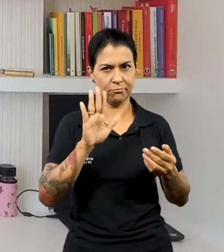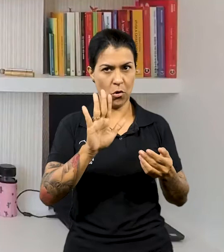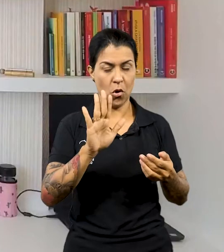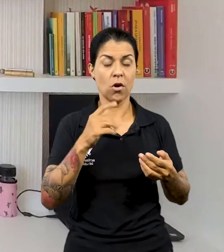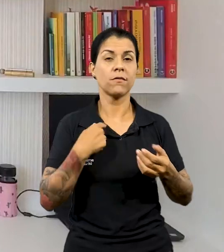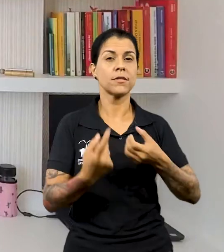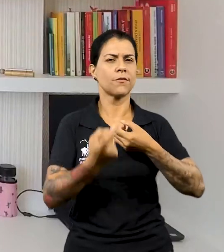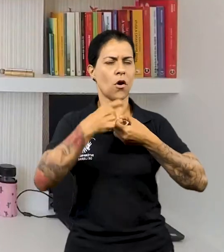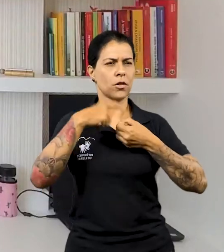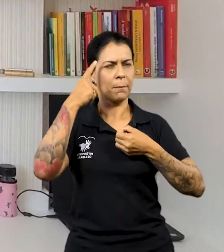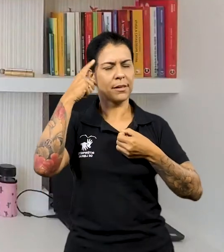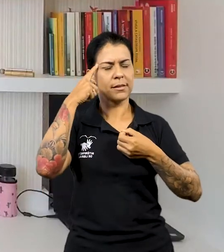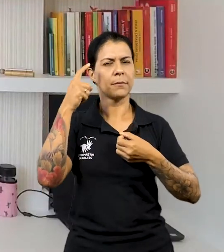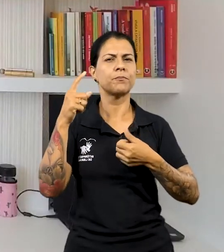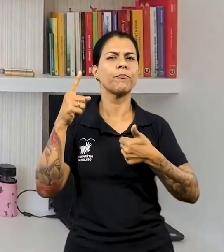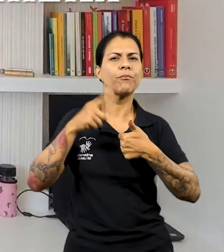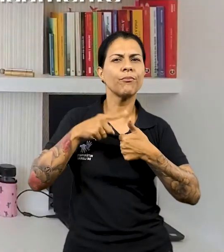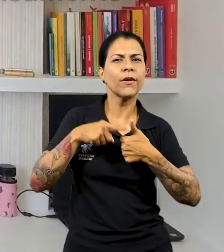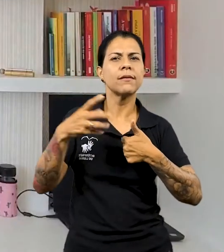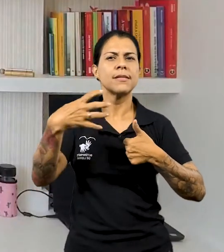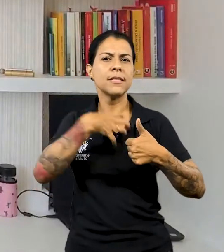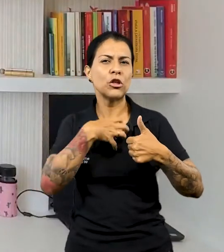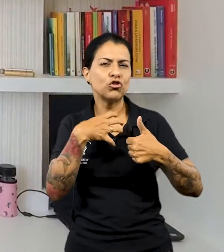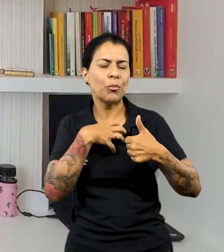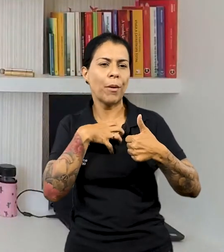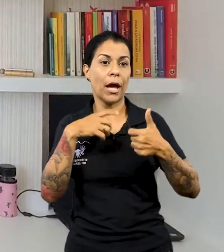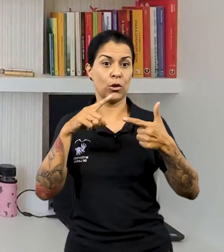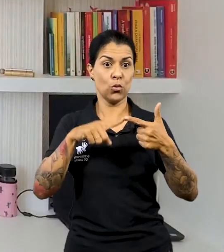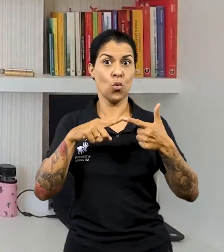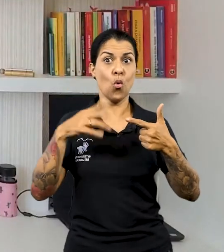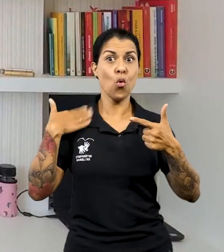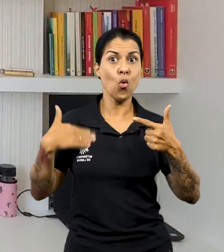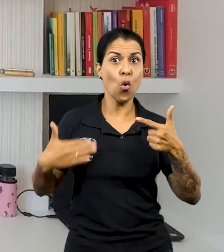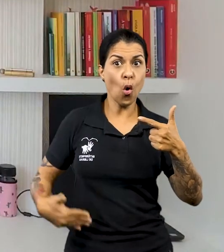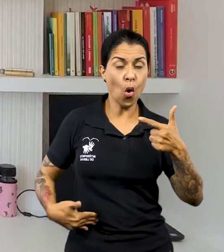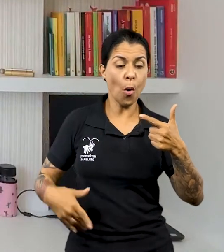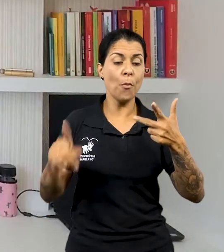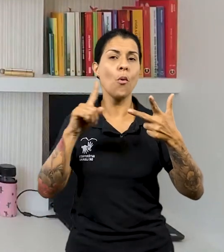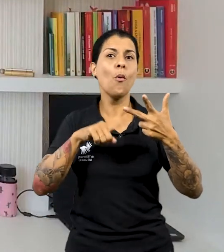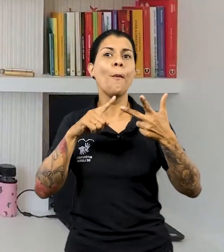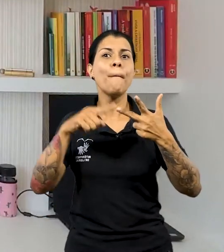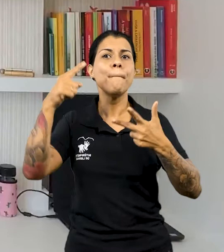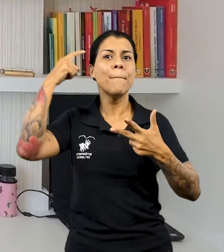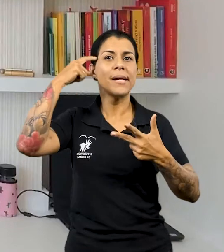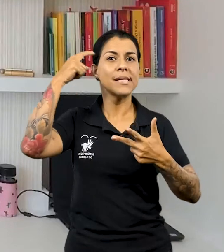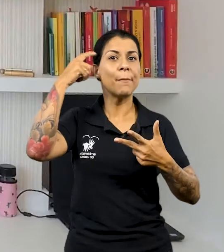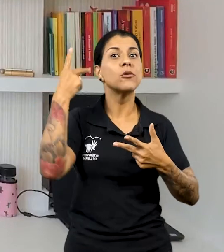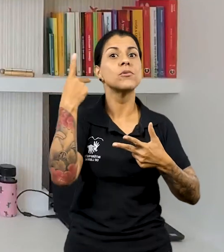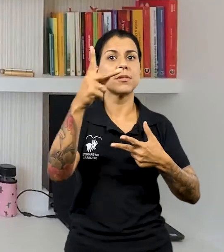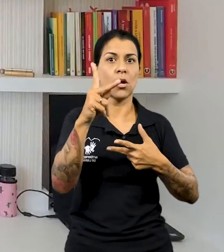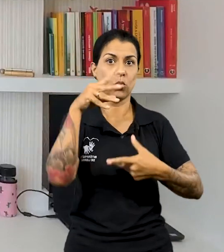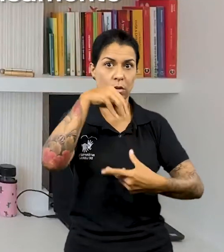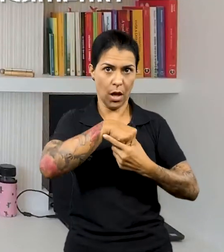Então, recapitulando. Observe sentimento, corpo e